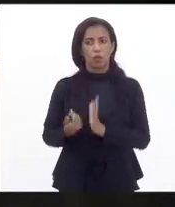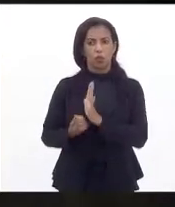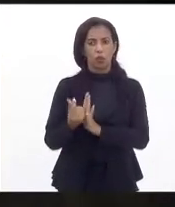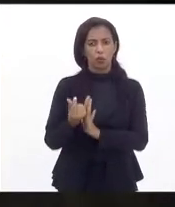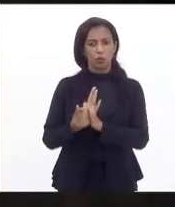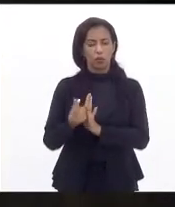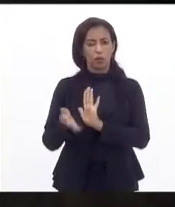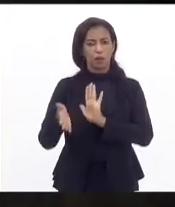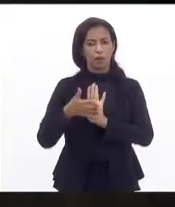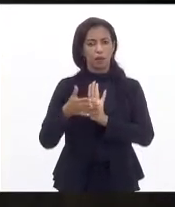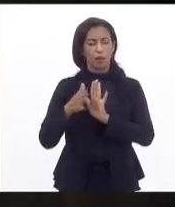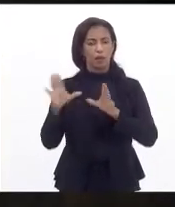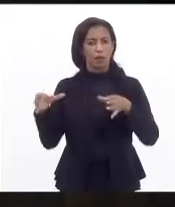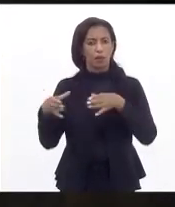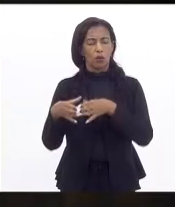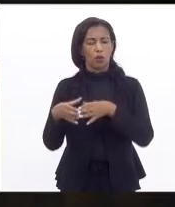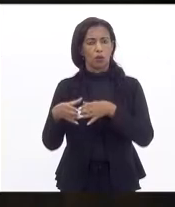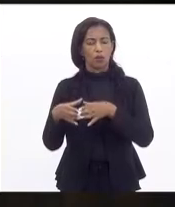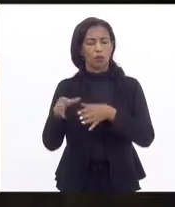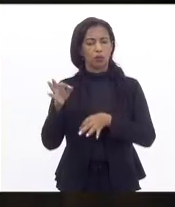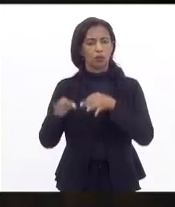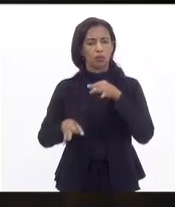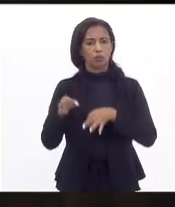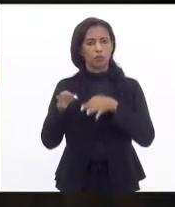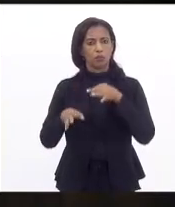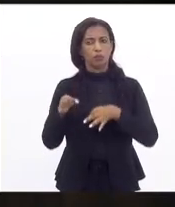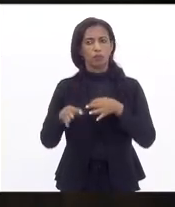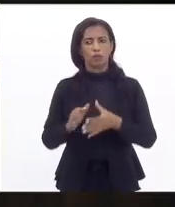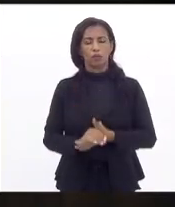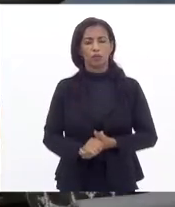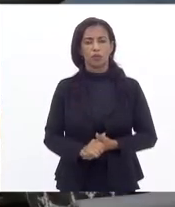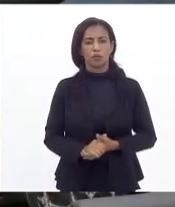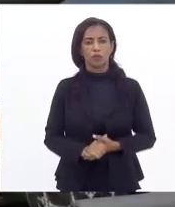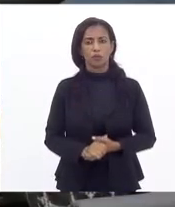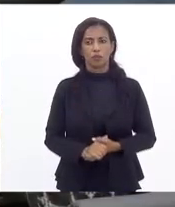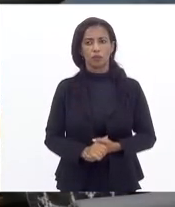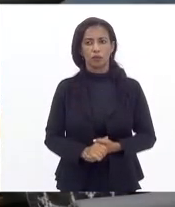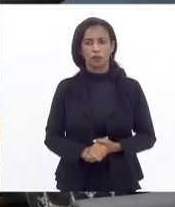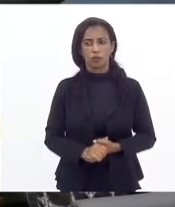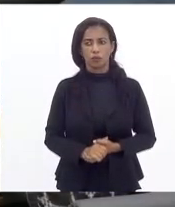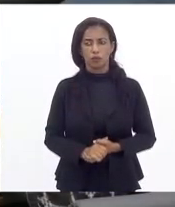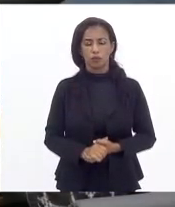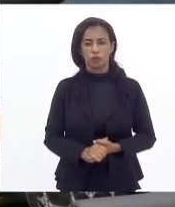Orçamento. Para emitir parecer pela Comissão de Constituição e Justiça, deputado Chico Machado.